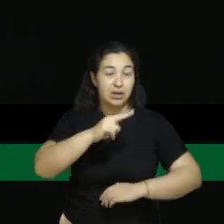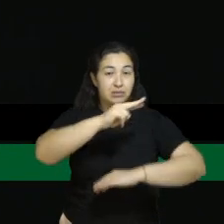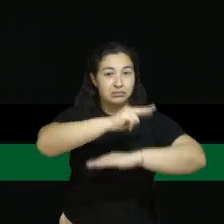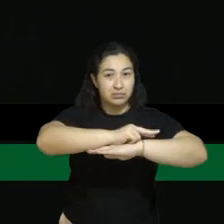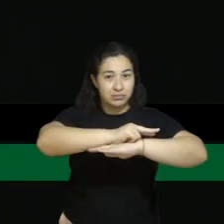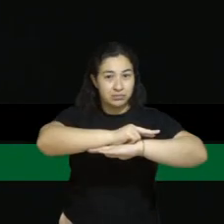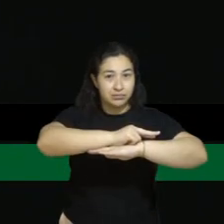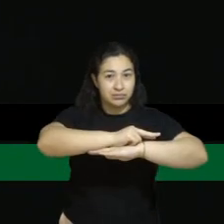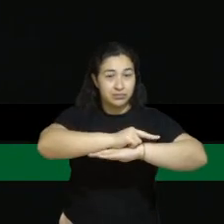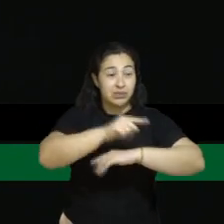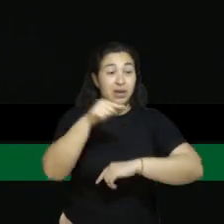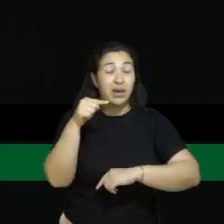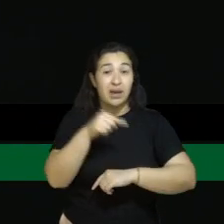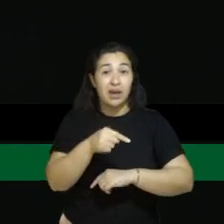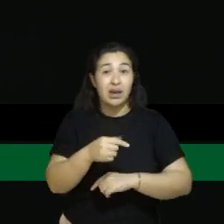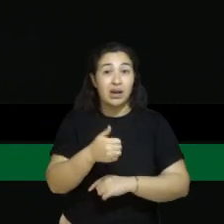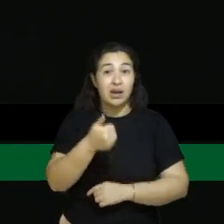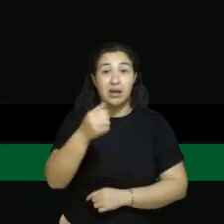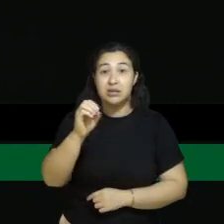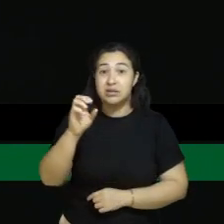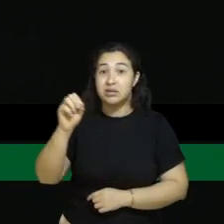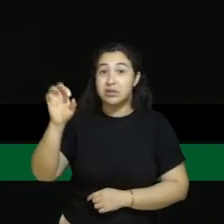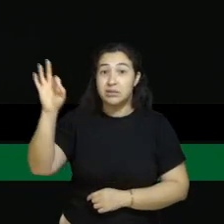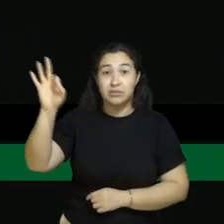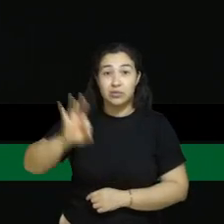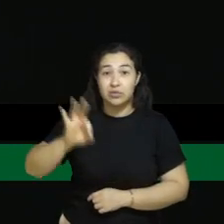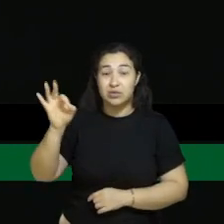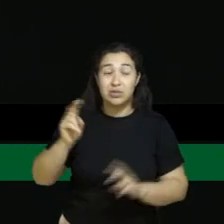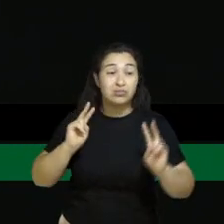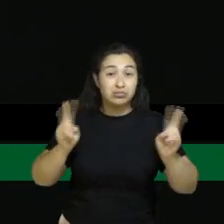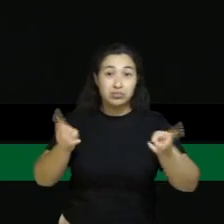fica 100% do seu tempo numa cama.